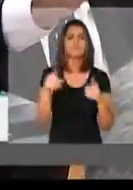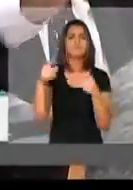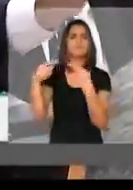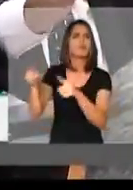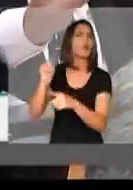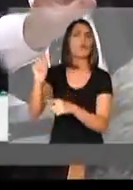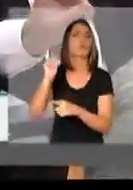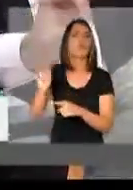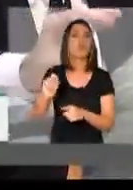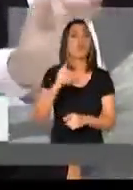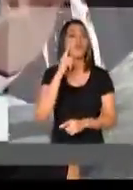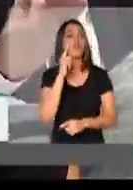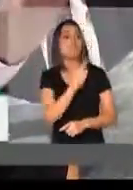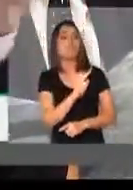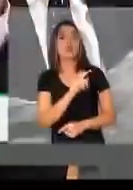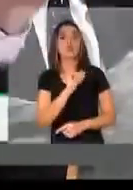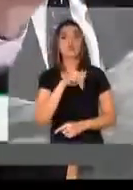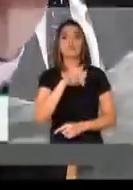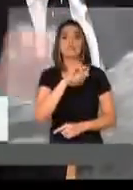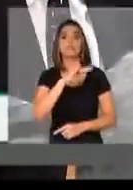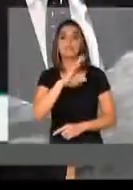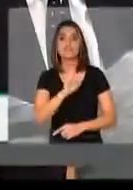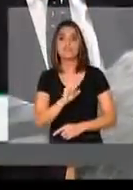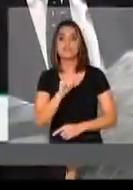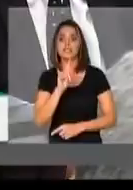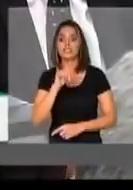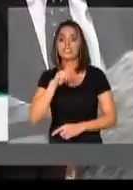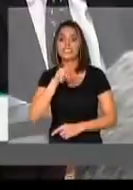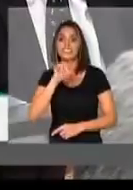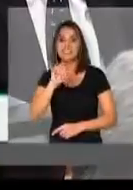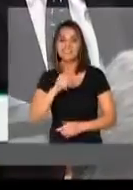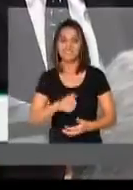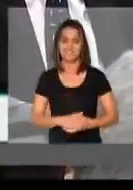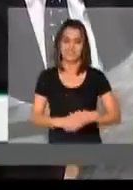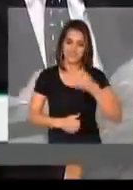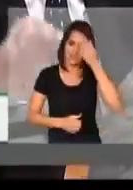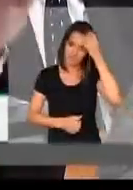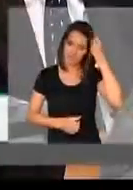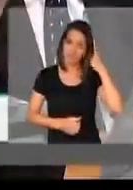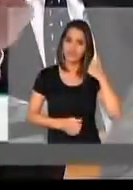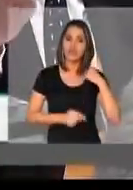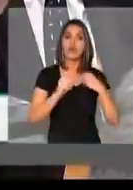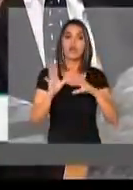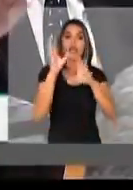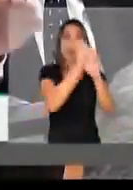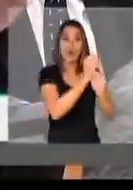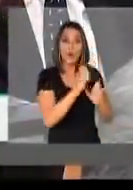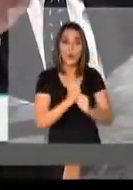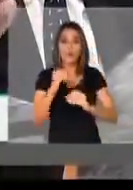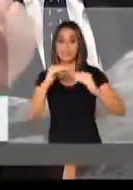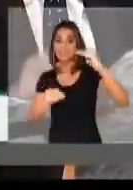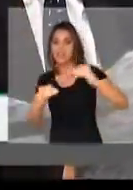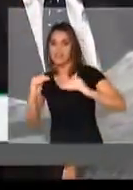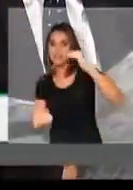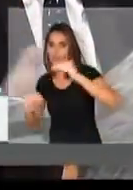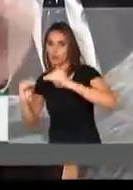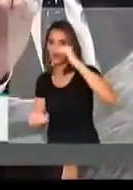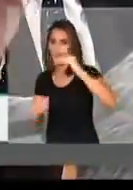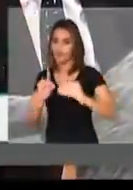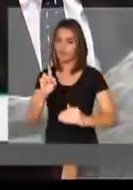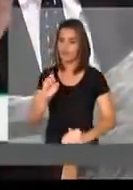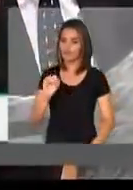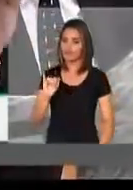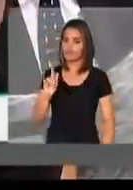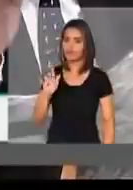Excelências a olharem um índice, chamado Índice de Gini, deputado Lafayette, que calcula a desigualdade social.